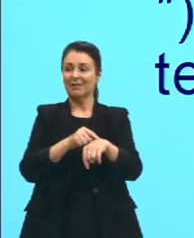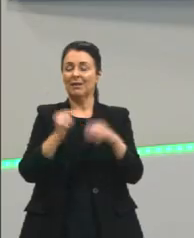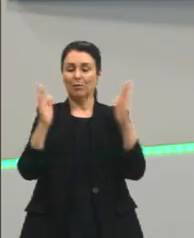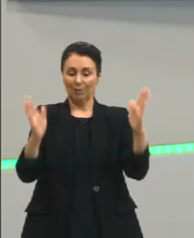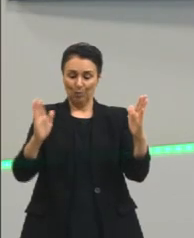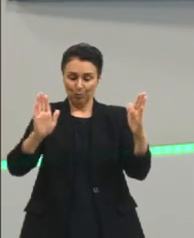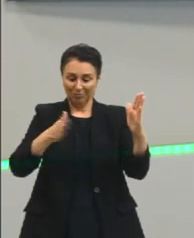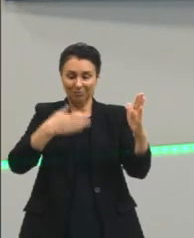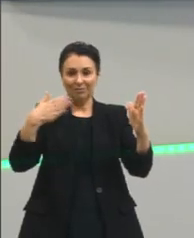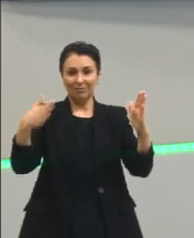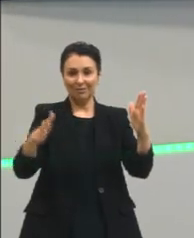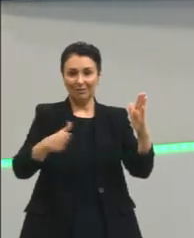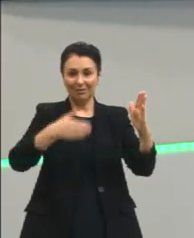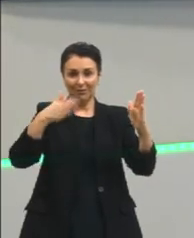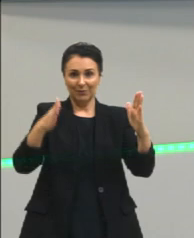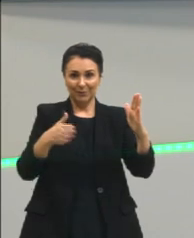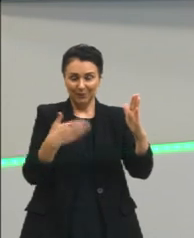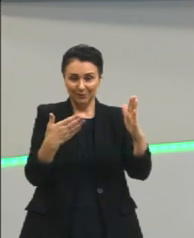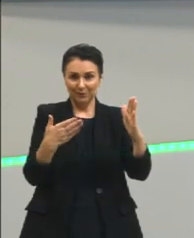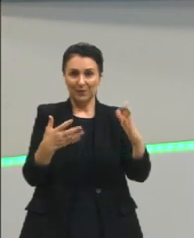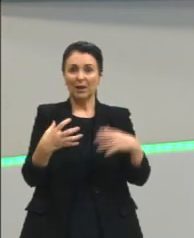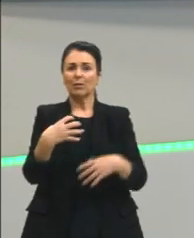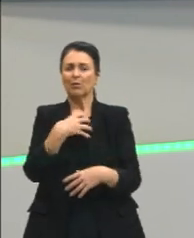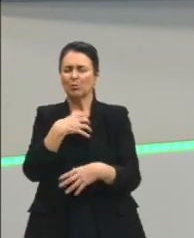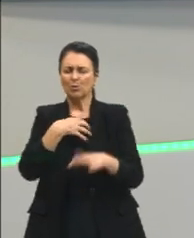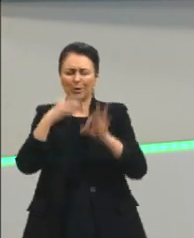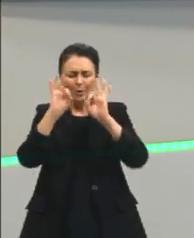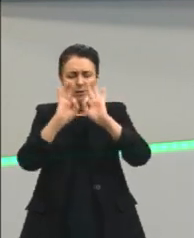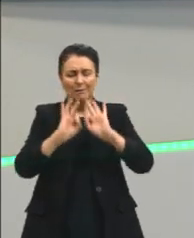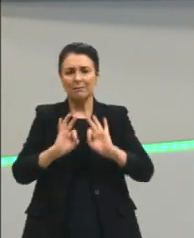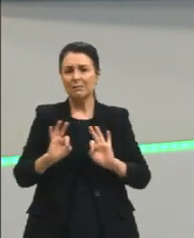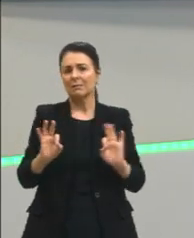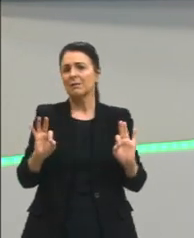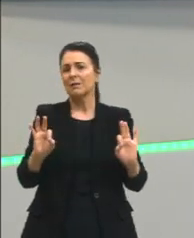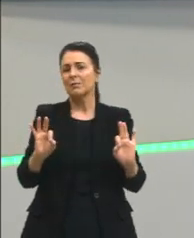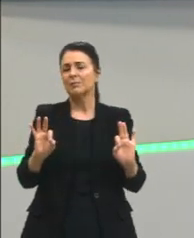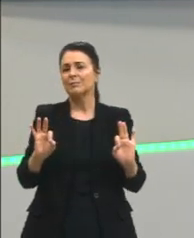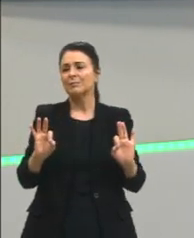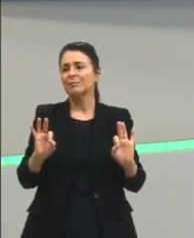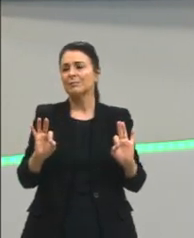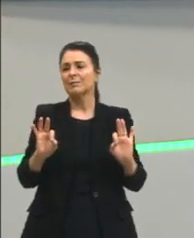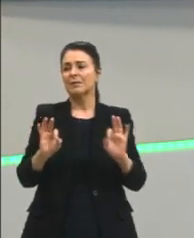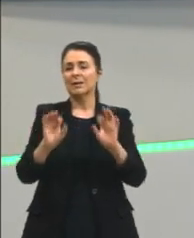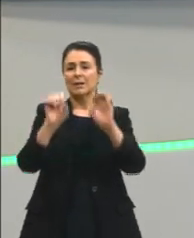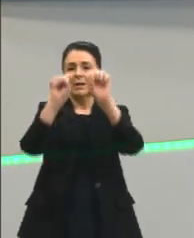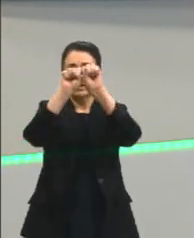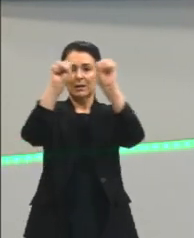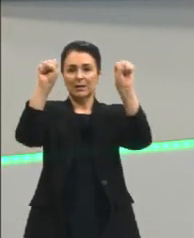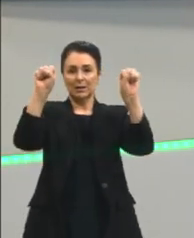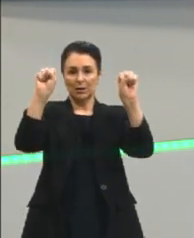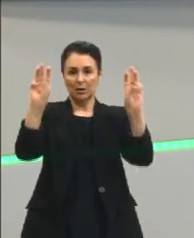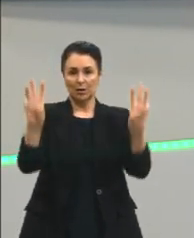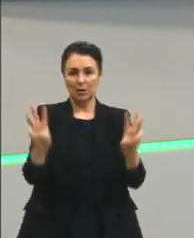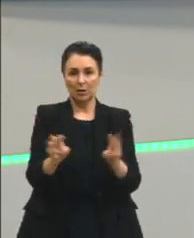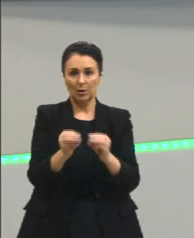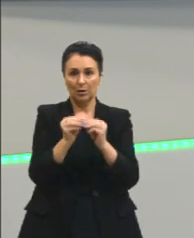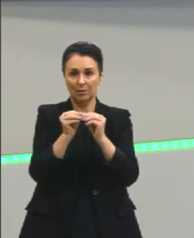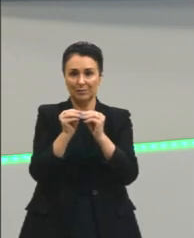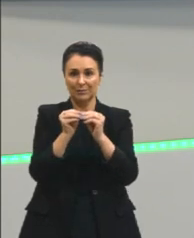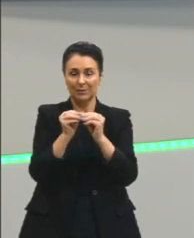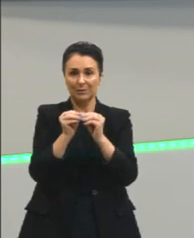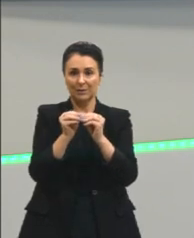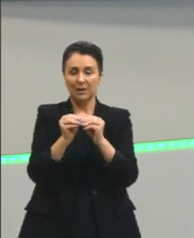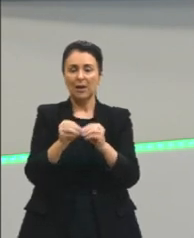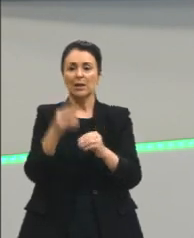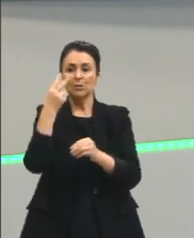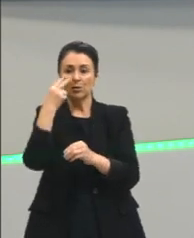do tempo então de uma maneira bem simplista sincronia é aquilo que a gente vai olhar dentro